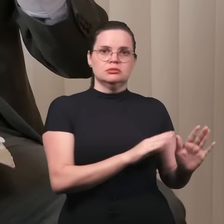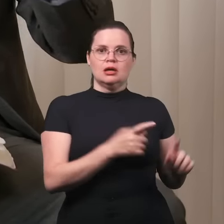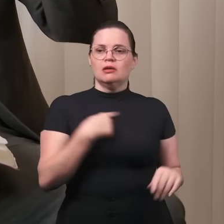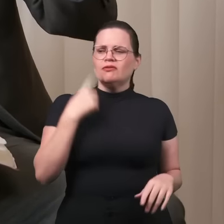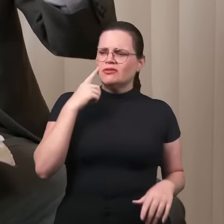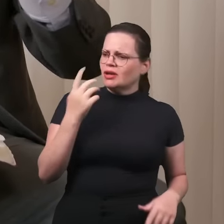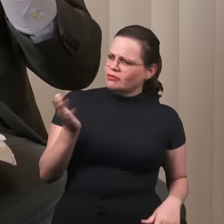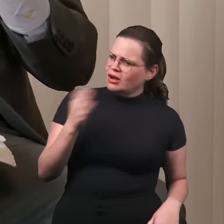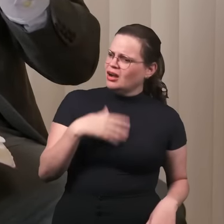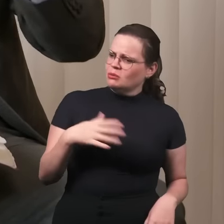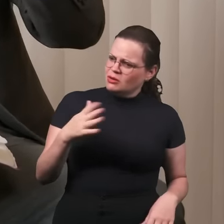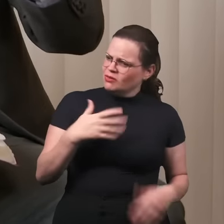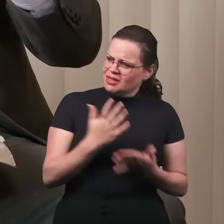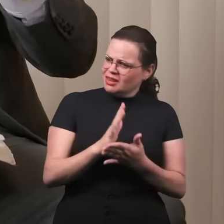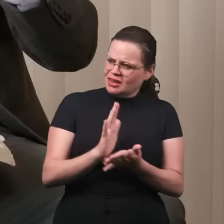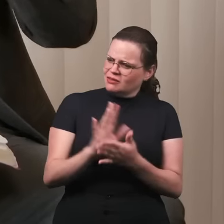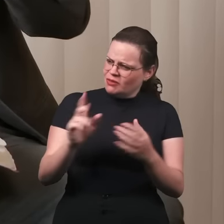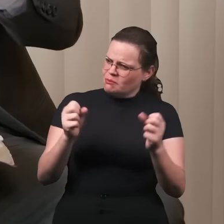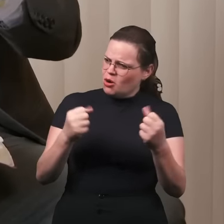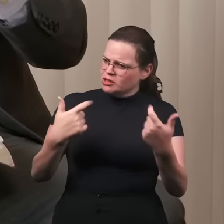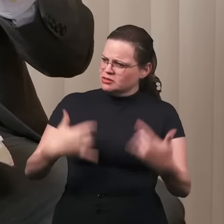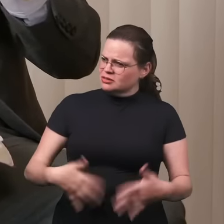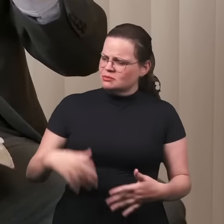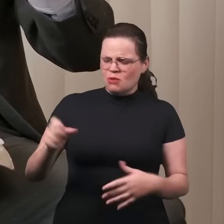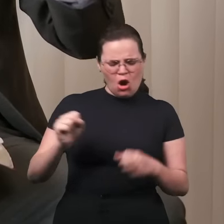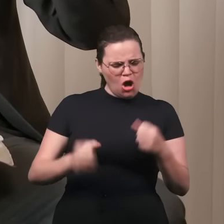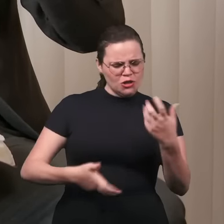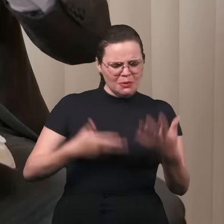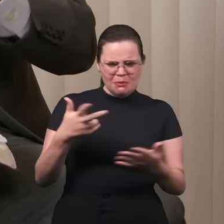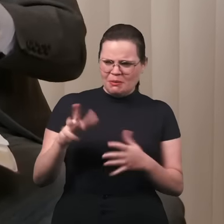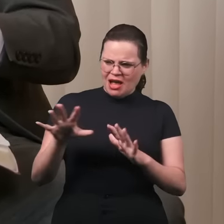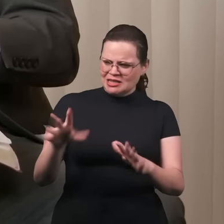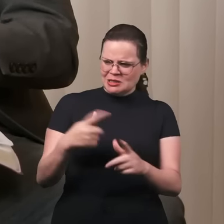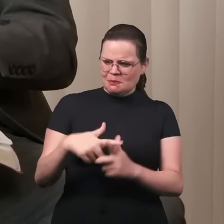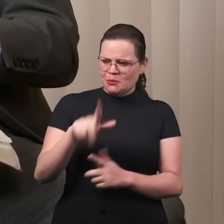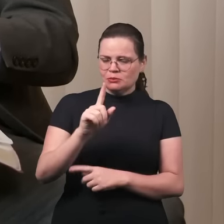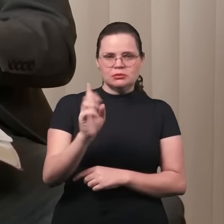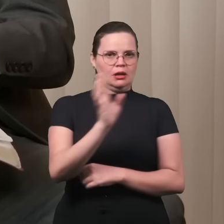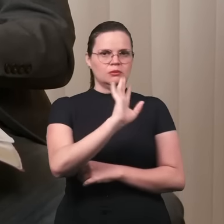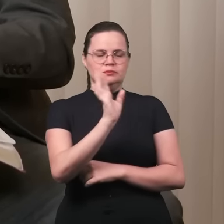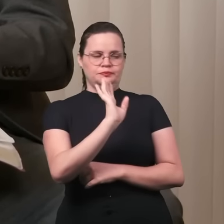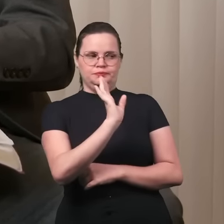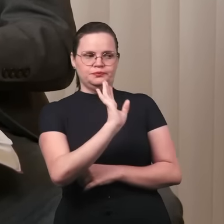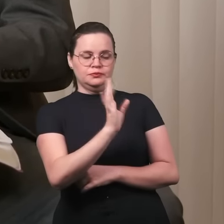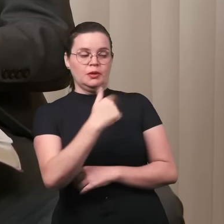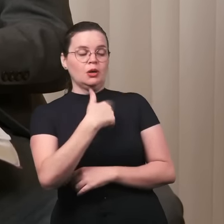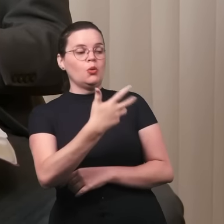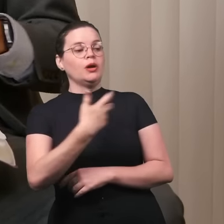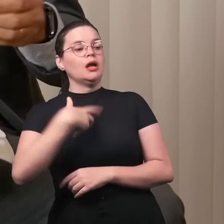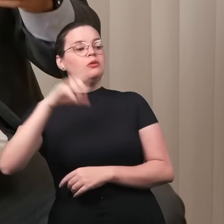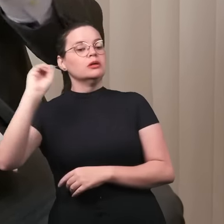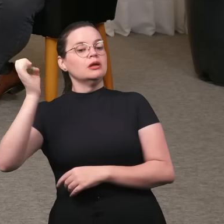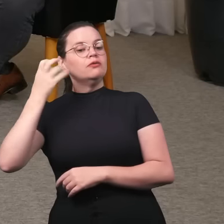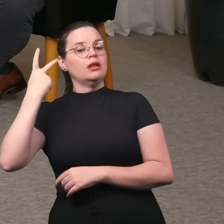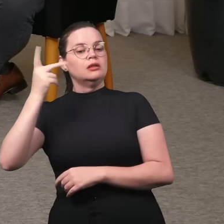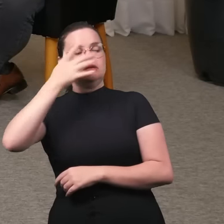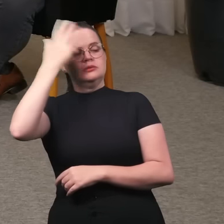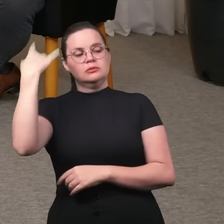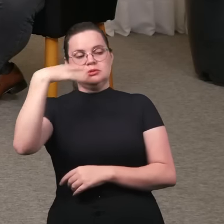bem, proceda assim, fale assim, pense assim. Não, nós queremos o que é revelado pelo Espírito Santo. Nós